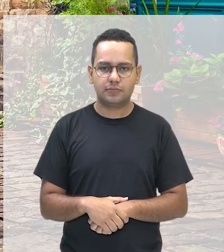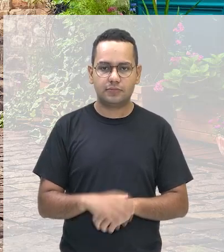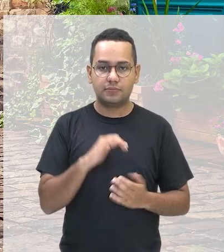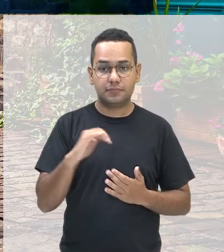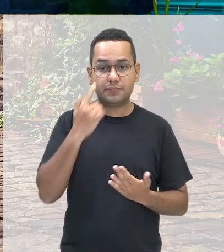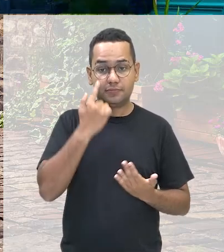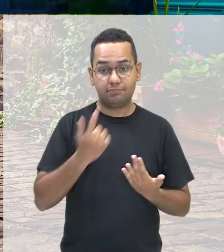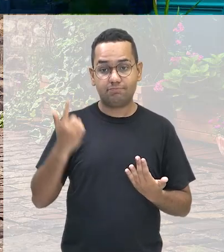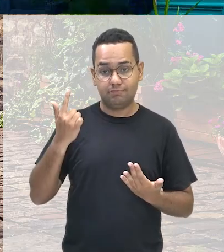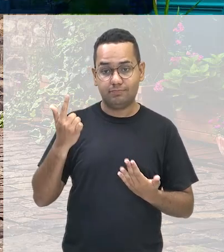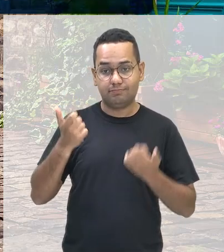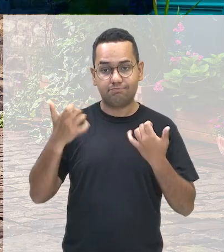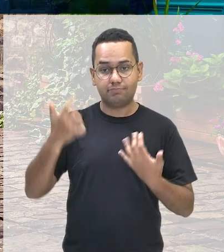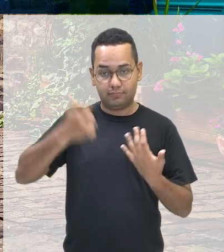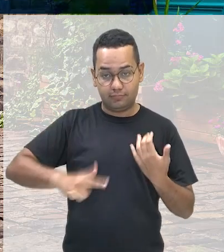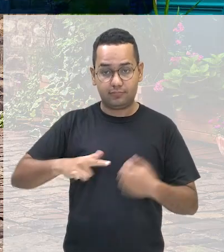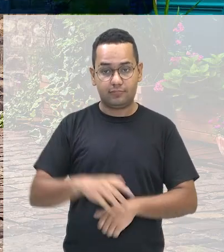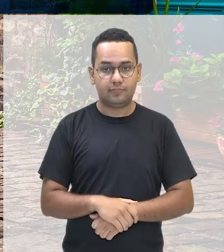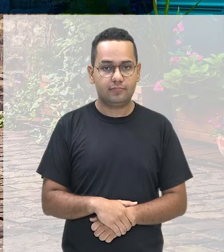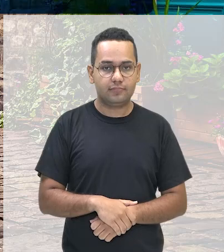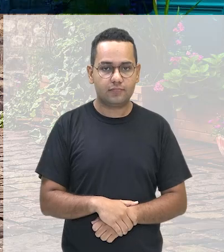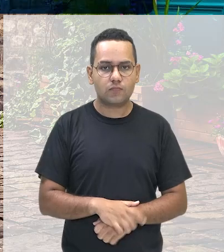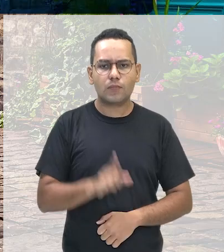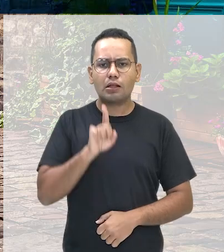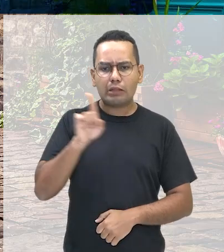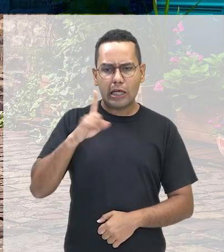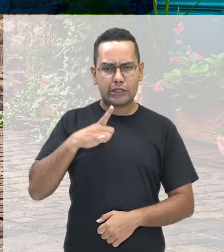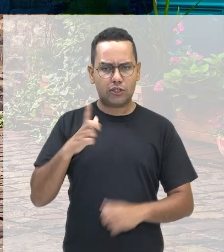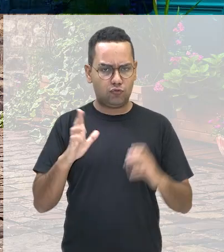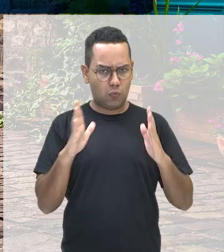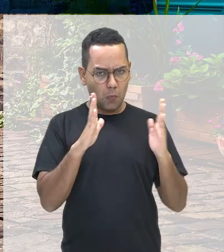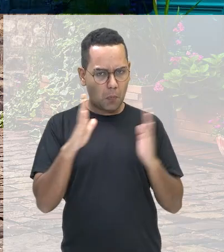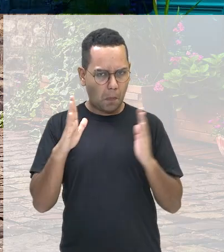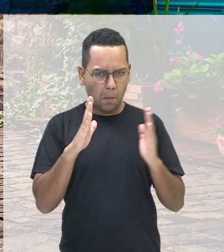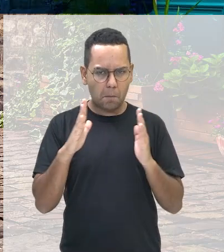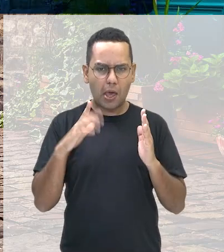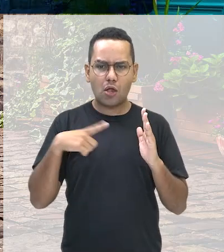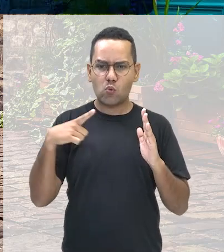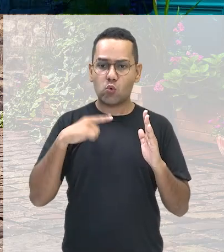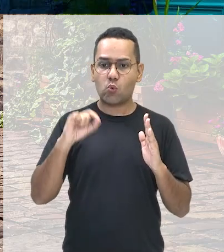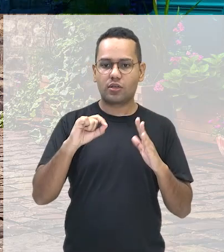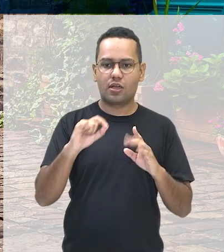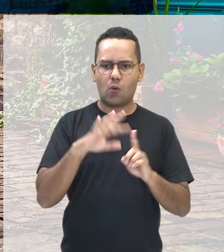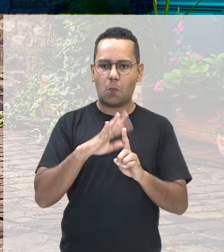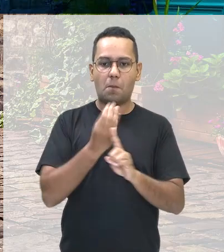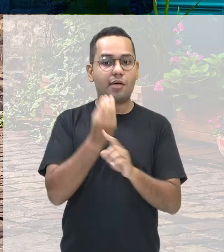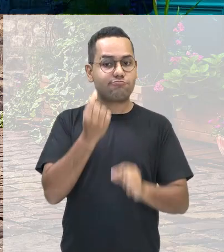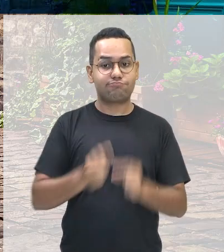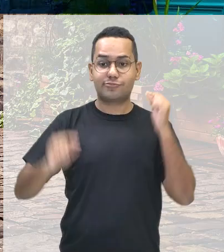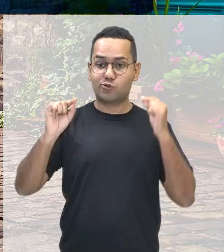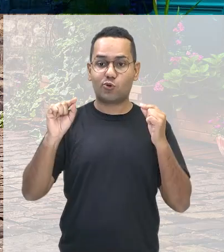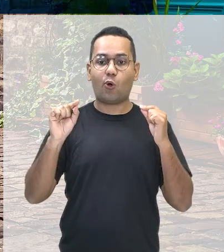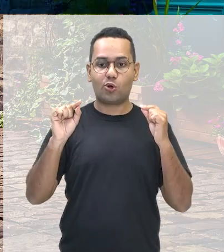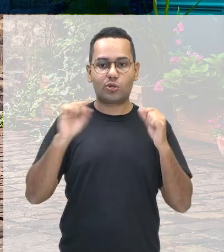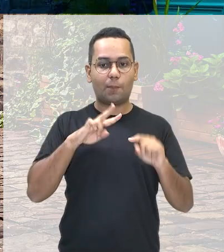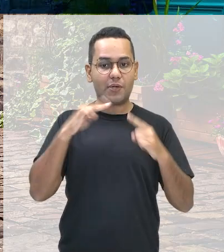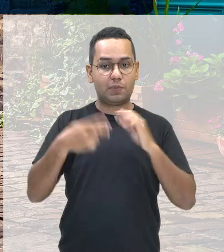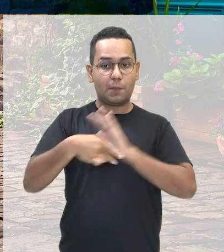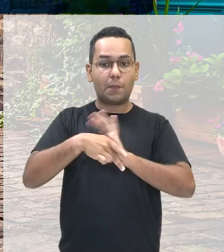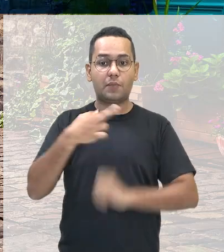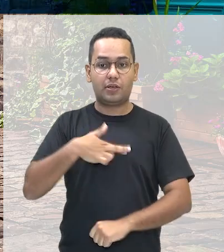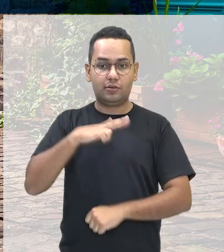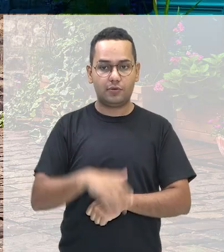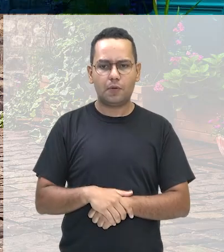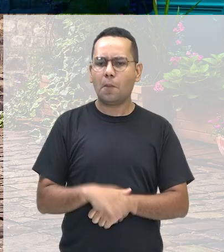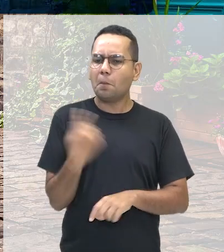a comédia dell'arte. No período de origem, era considerada uma arte profana, na qual